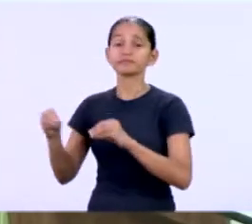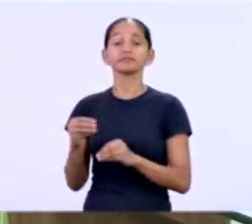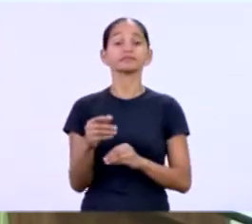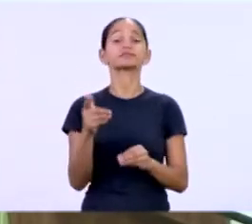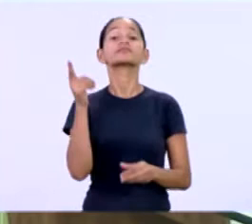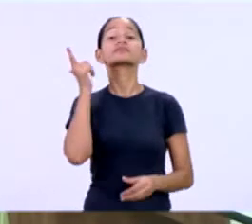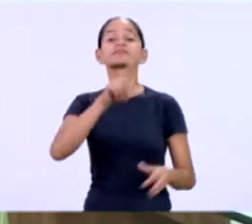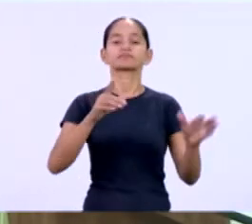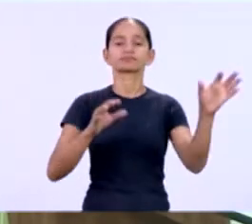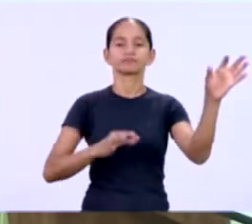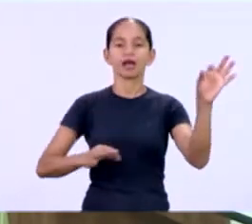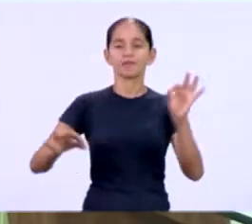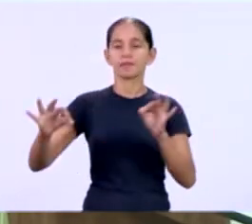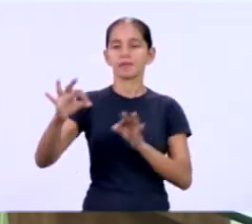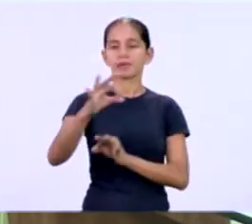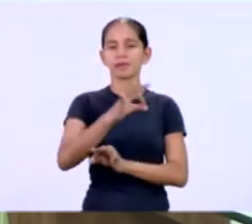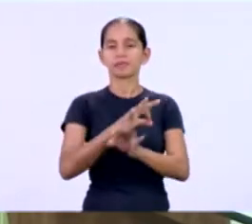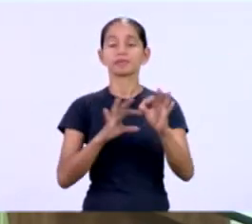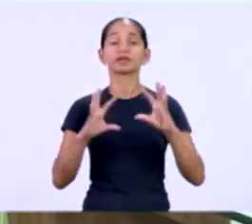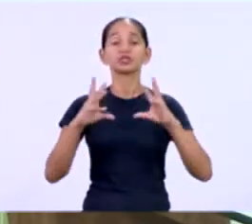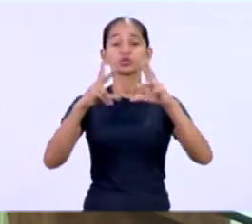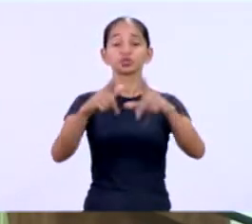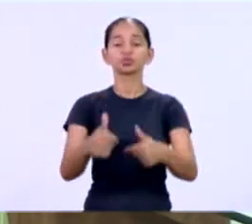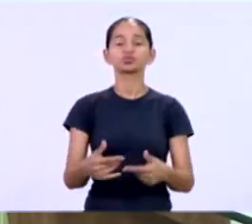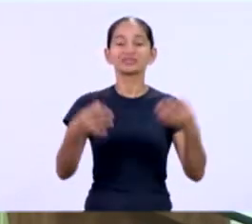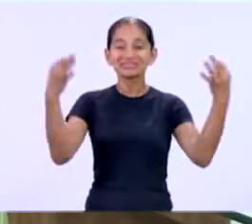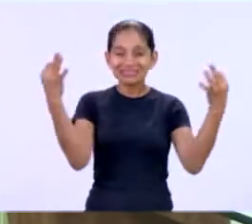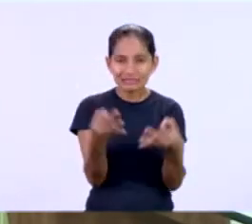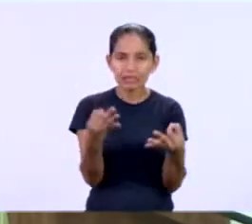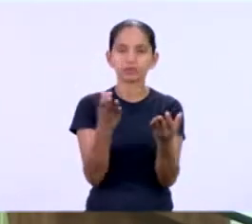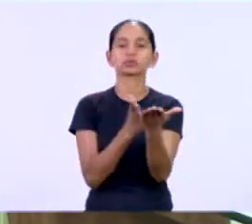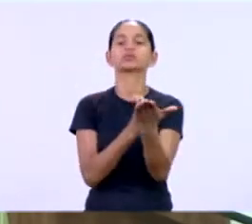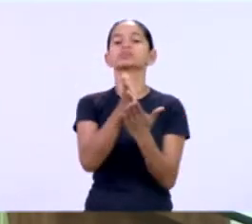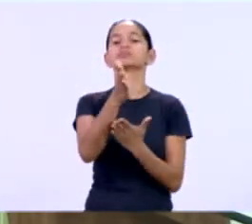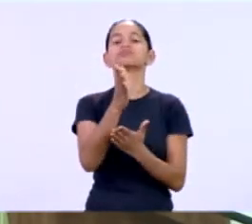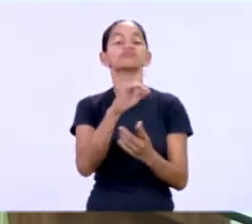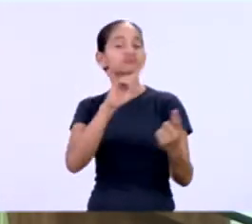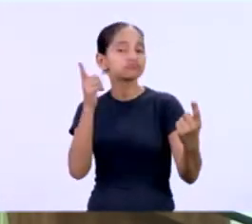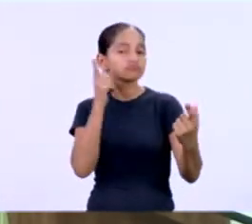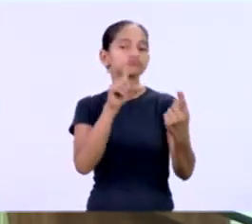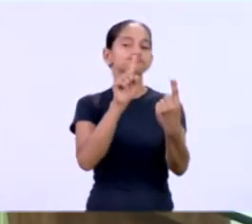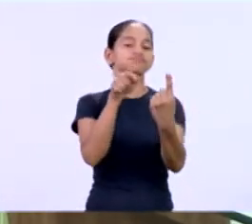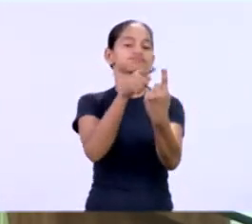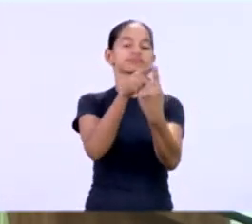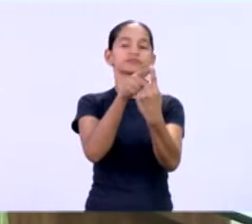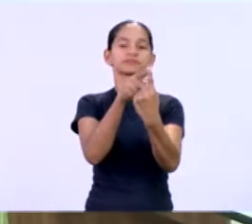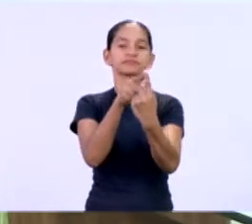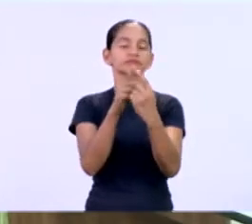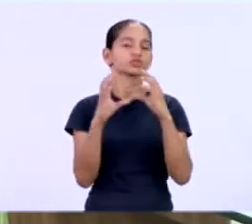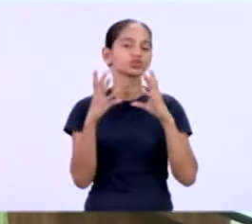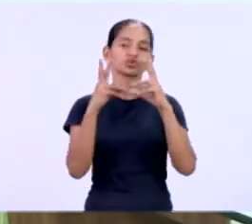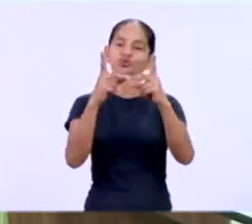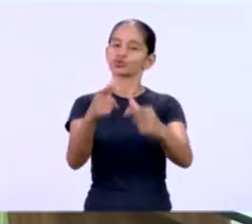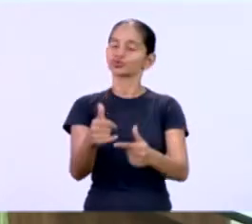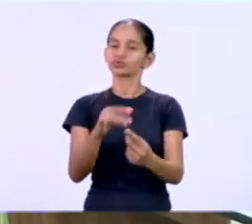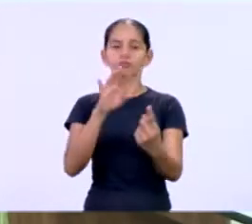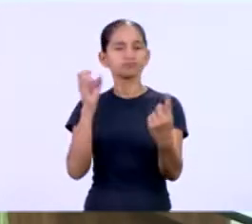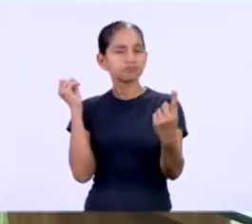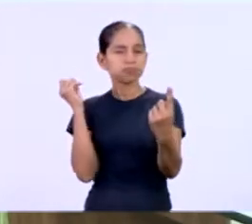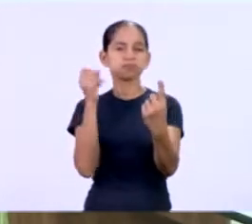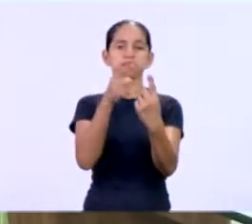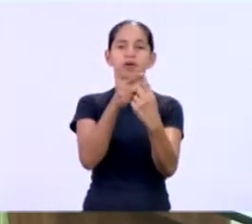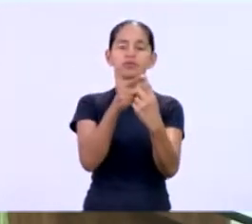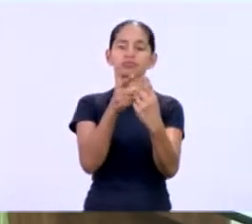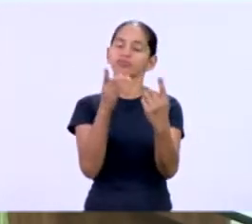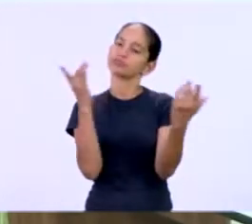conseguindo cumprir todo o meu planejamento de uma maneira racional, de forma que eu possa atingir a todos os meus objetivos, ou pelo menos a maior